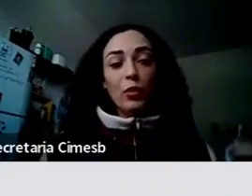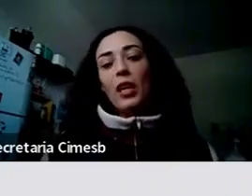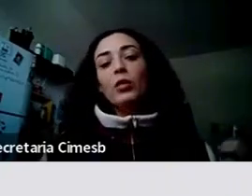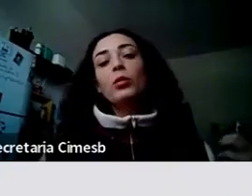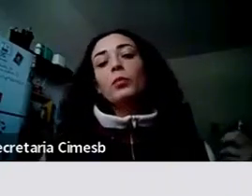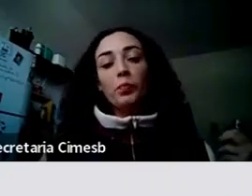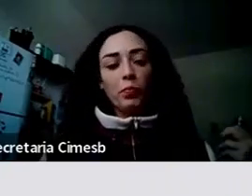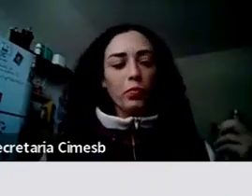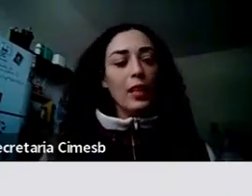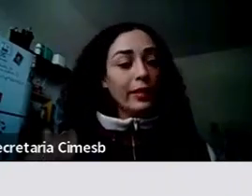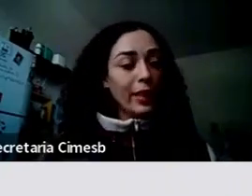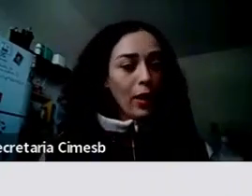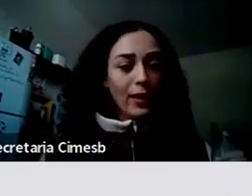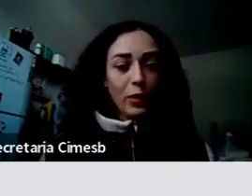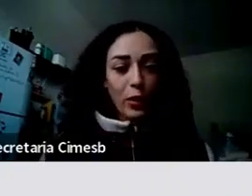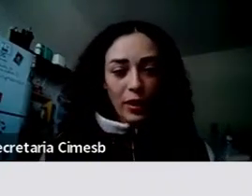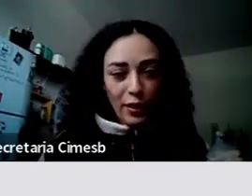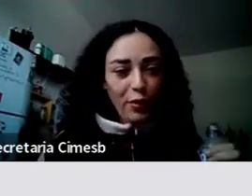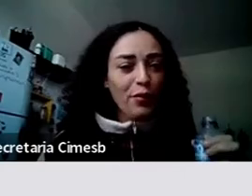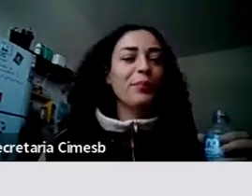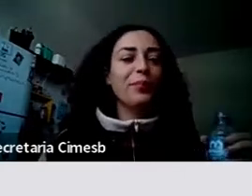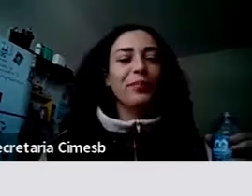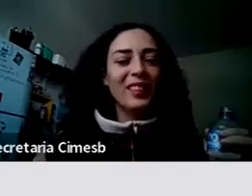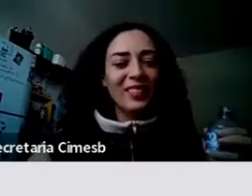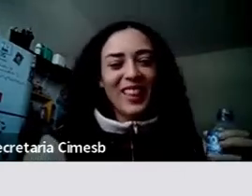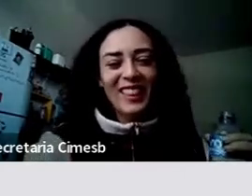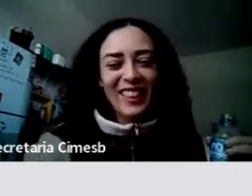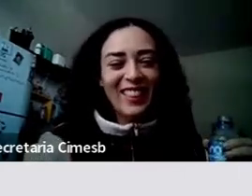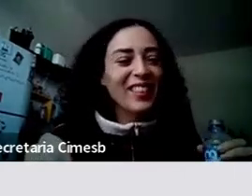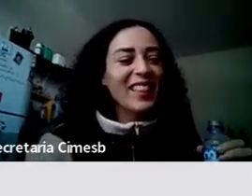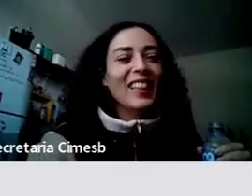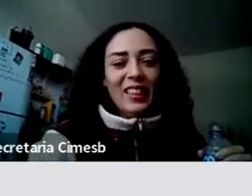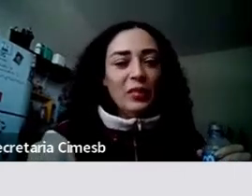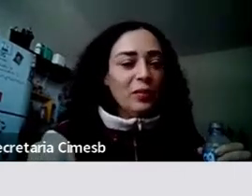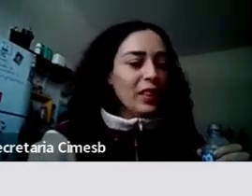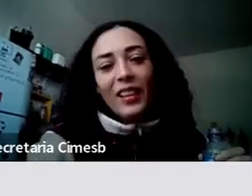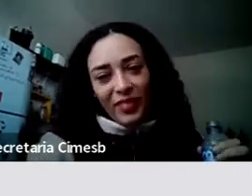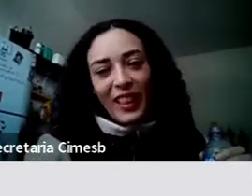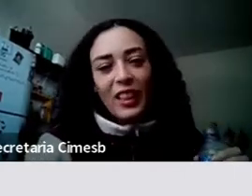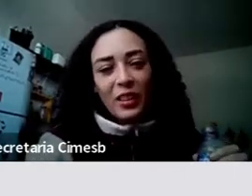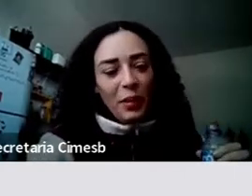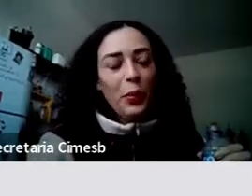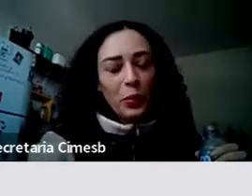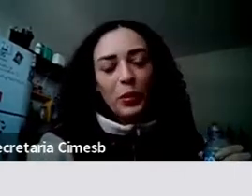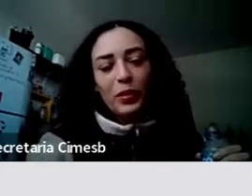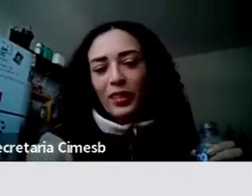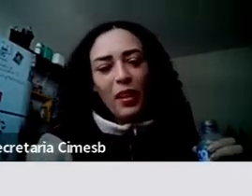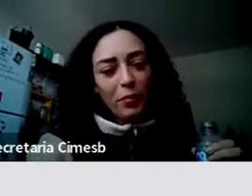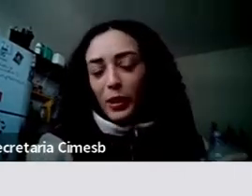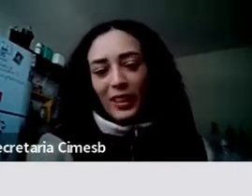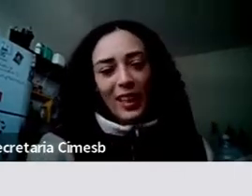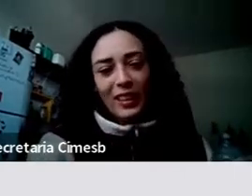esse atendimento. E aí você vai só desenvolver. Imagina. Então, verdade, bem